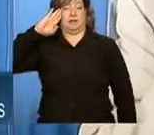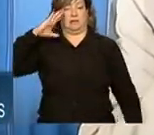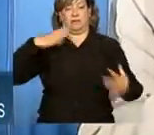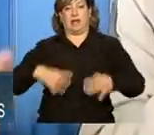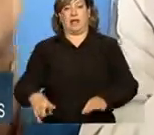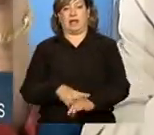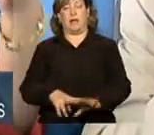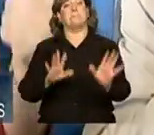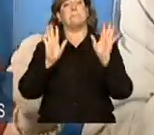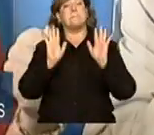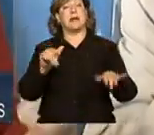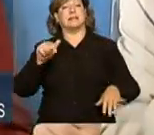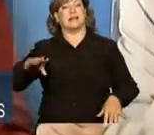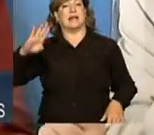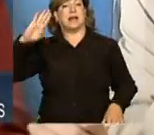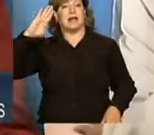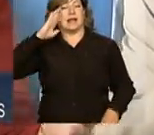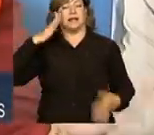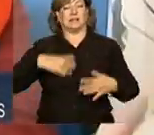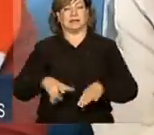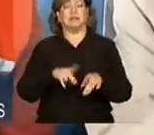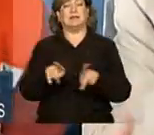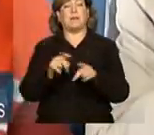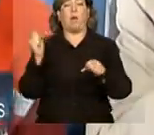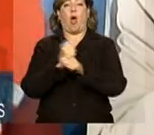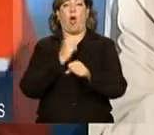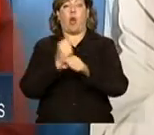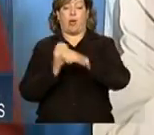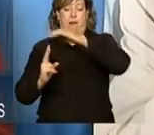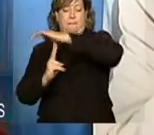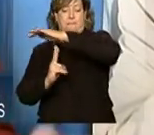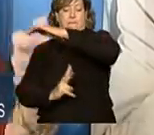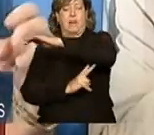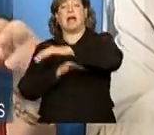Exército também reconstrói pontes. Uma ponte caiu.